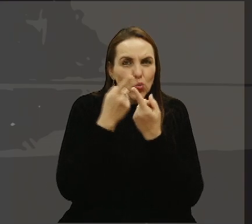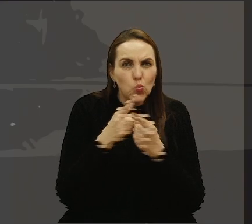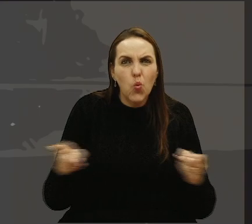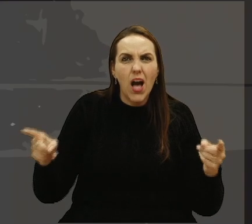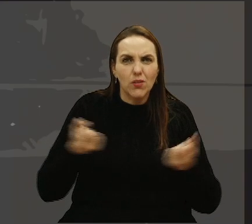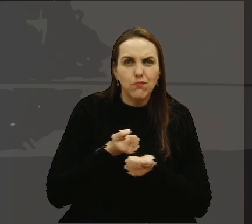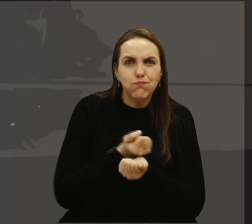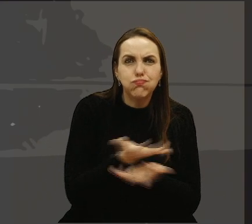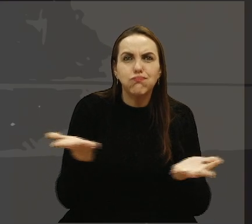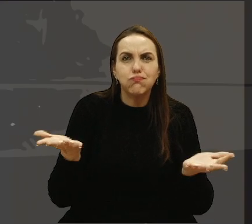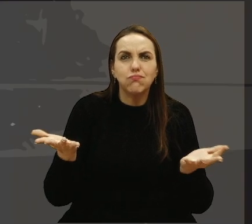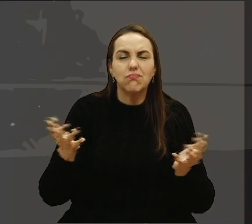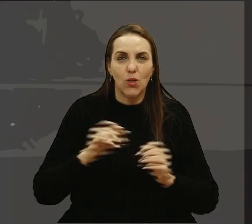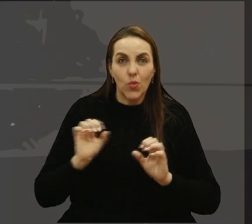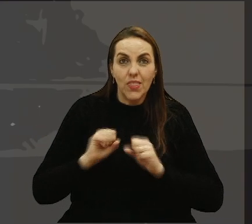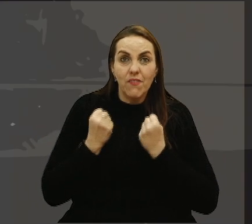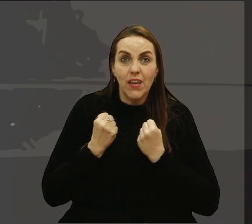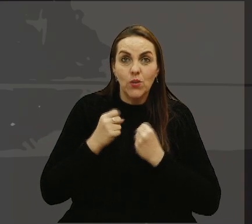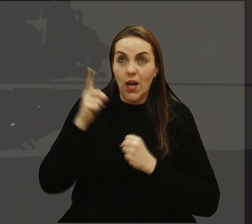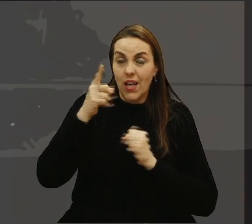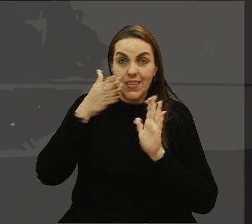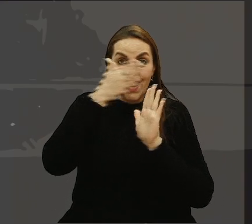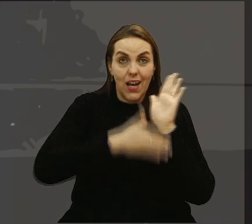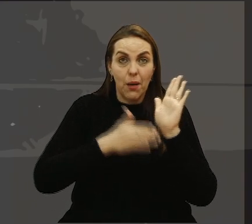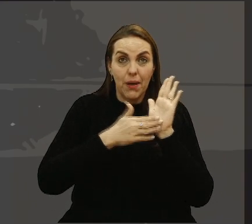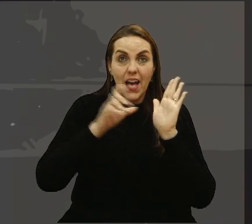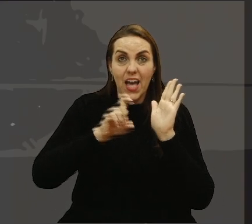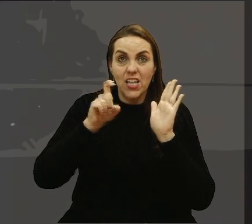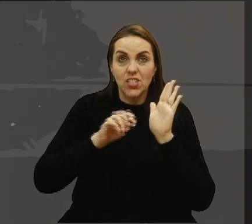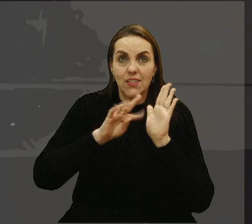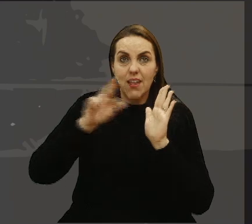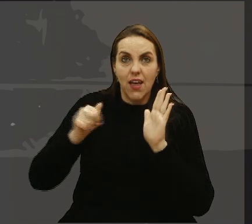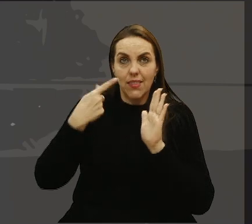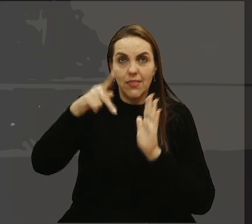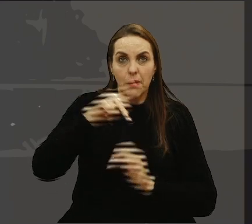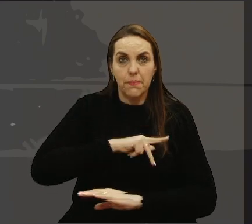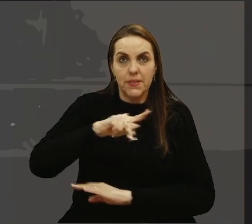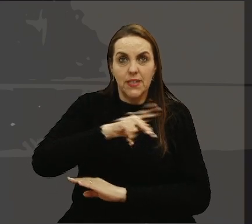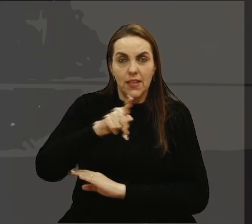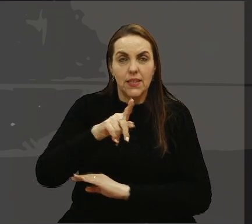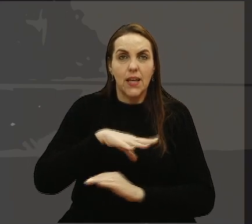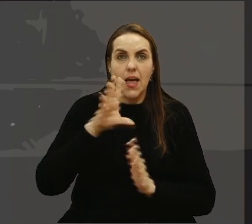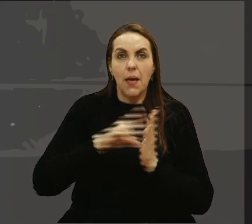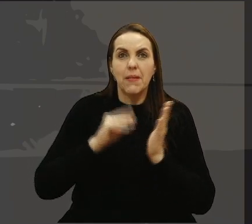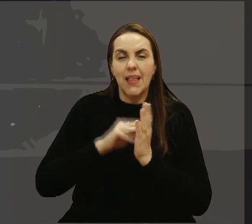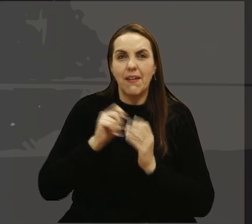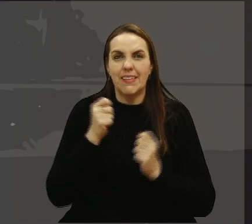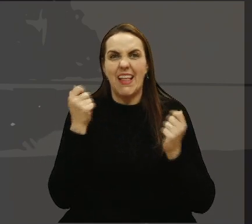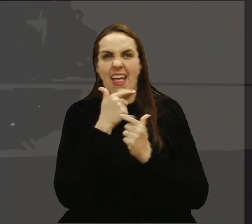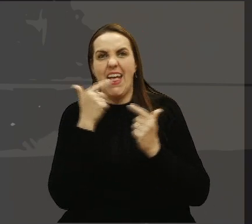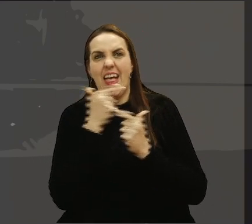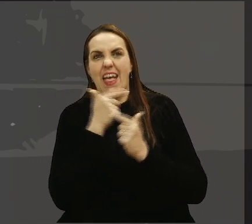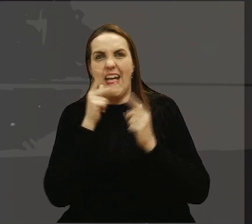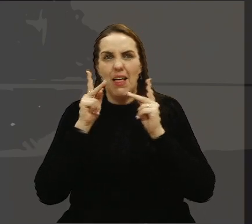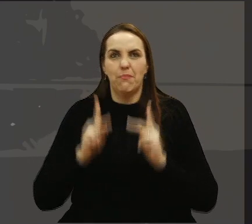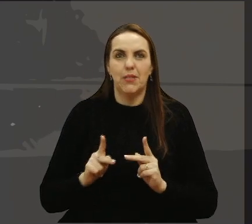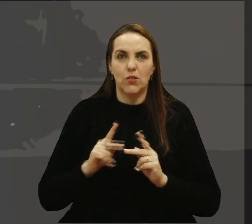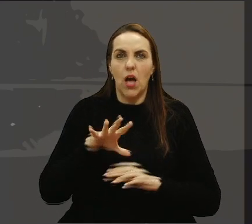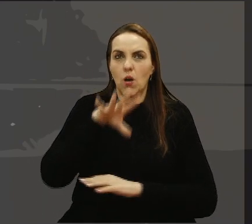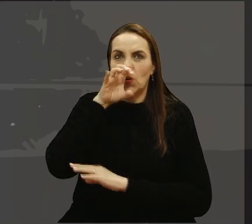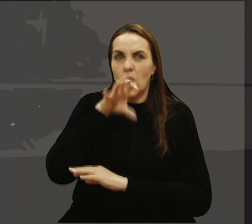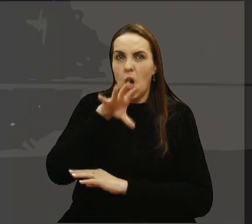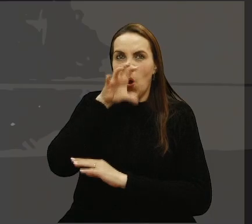Churrascada. É isso que eu defendo. Isso aqui é a capa do Extra. Quando o seu presidente imitava alguém que não tinha